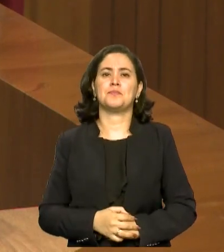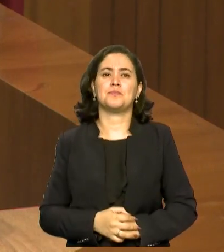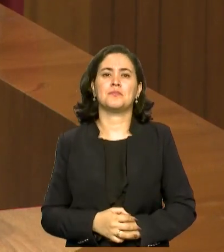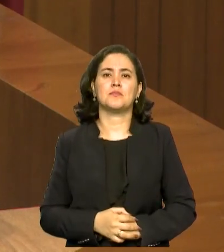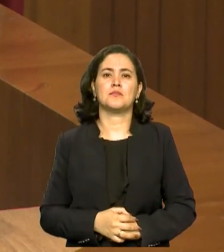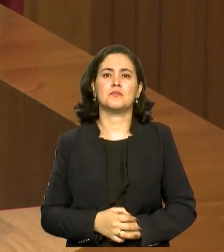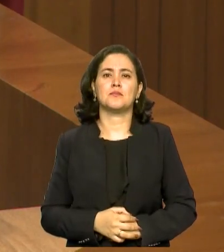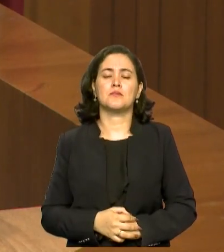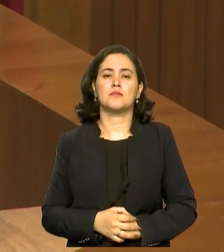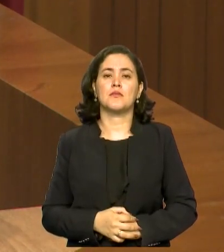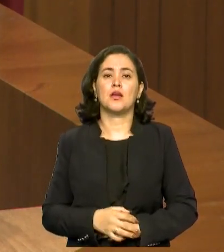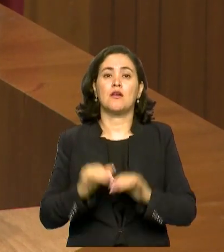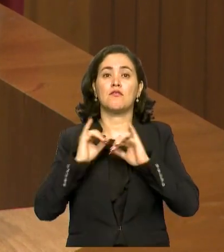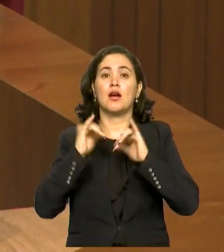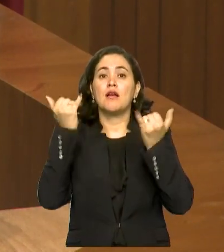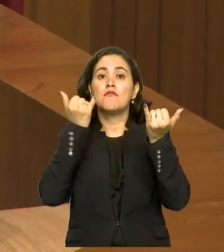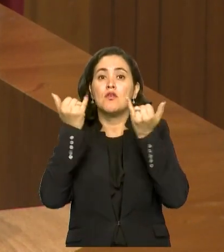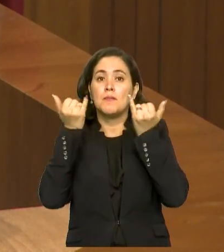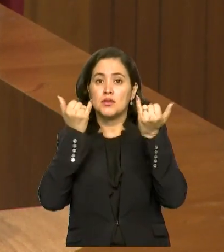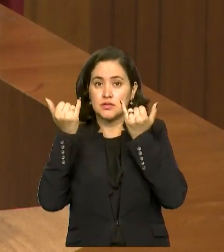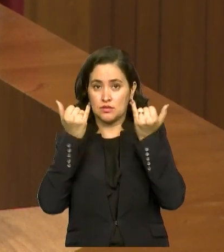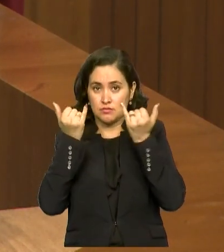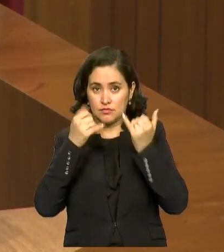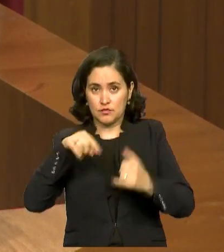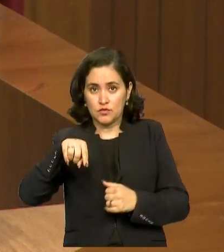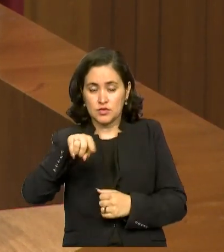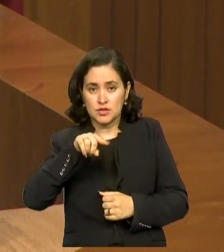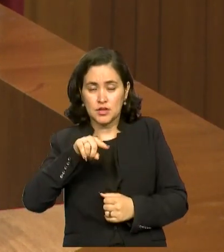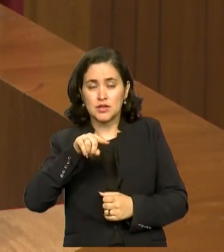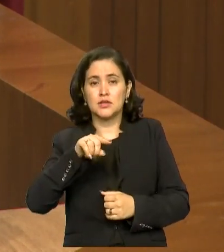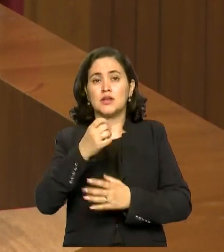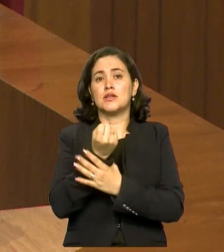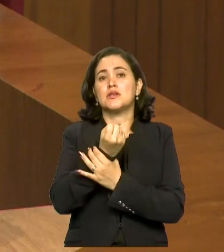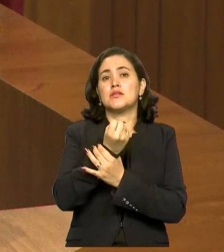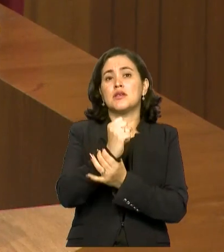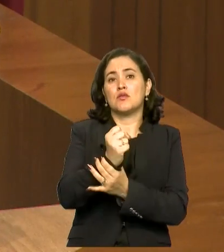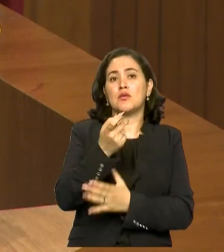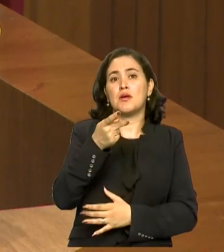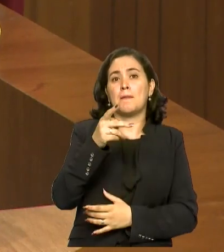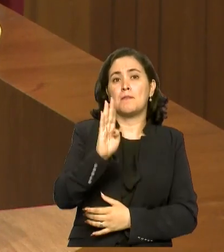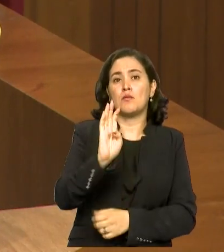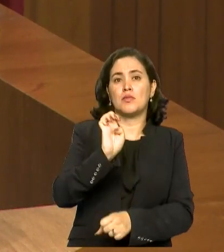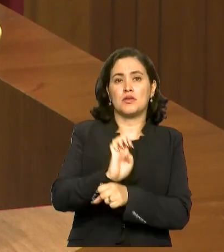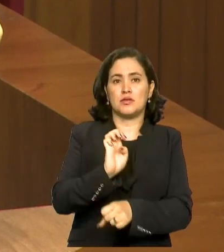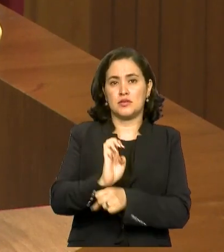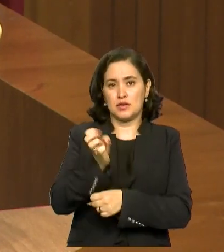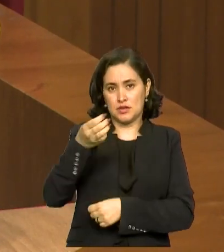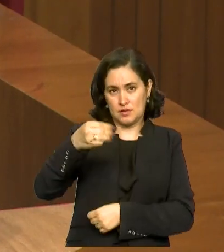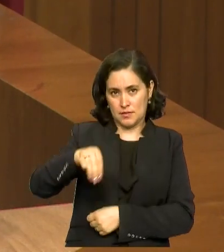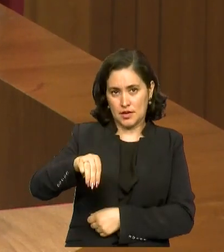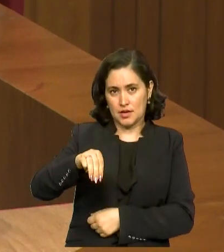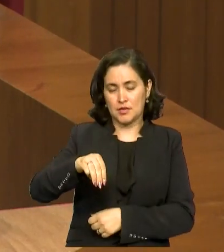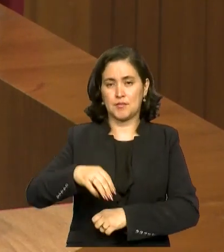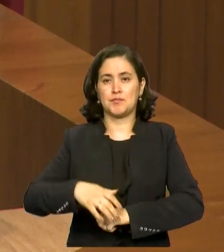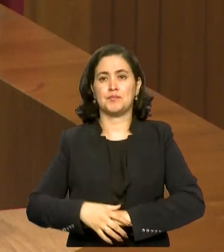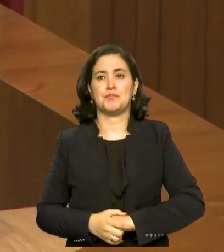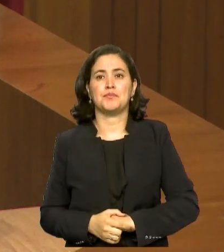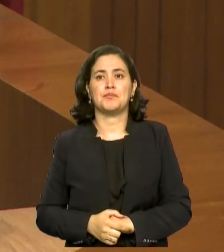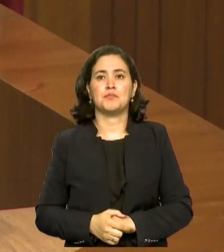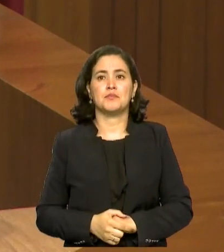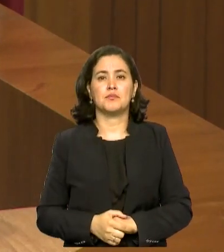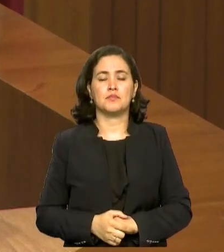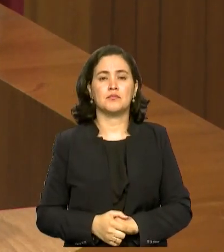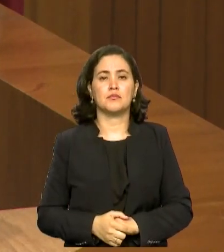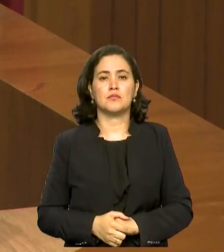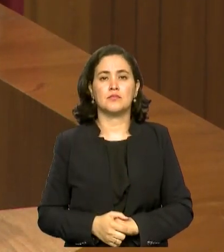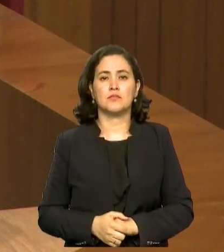vocês em relação à segurança pública do nosso estado. De acordo com o ranking de competitividade dos